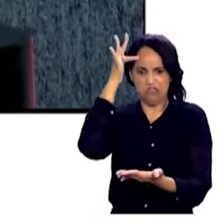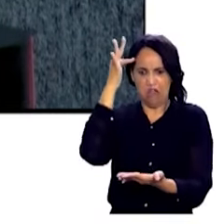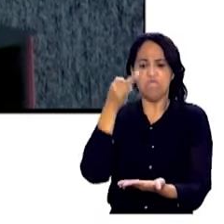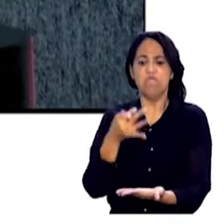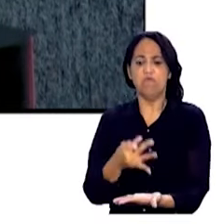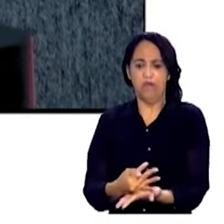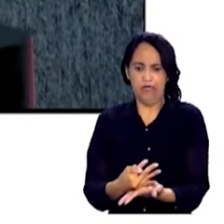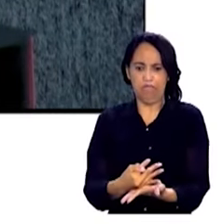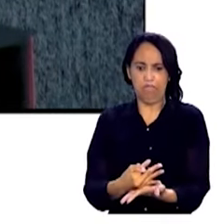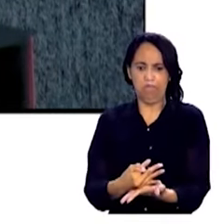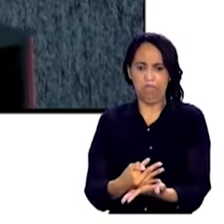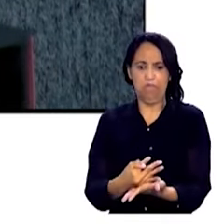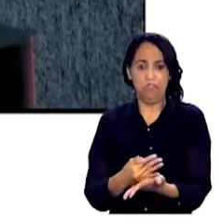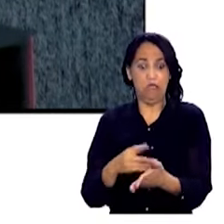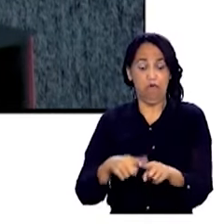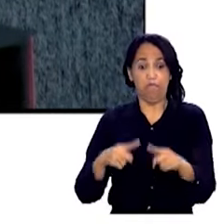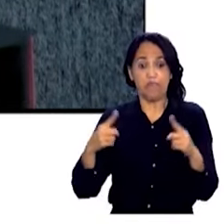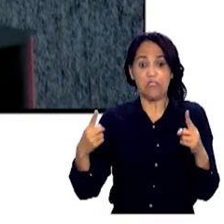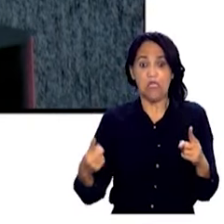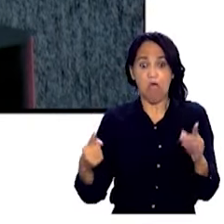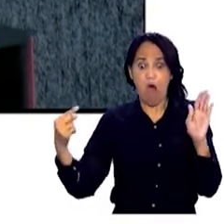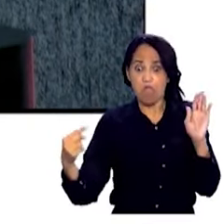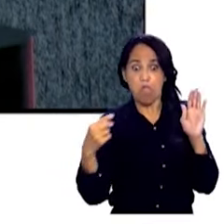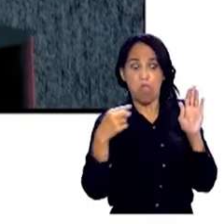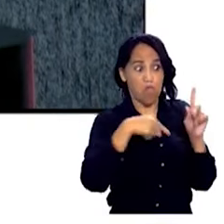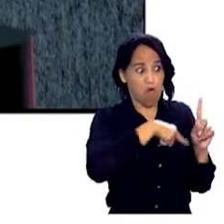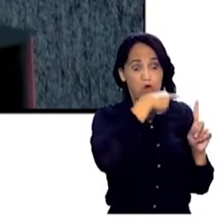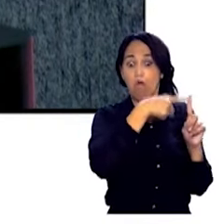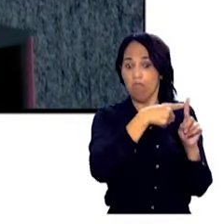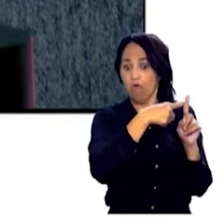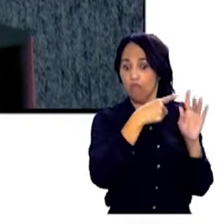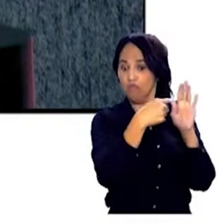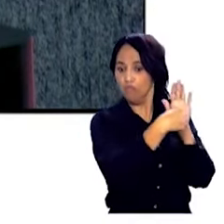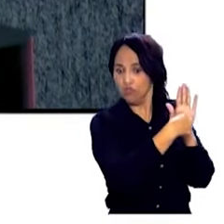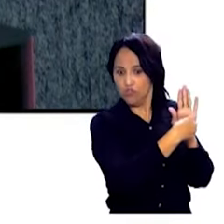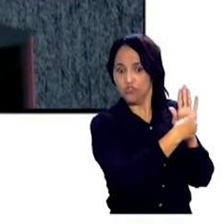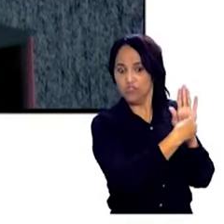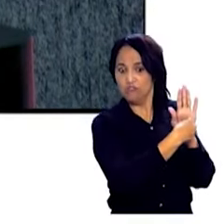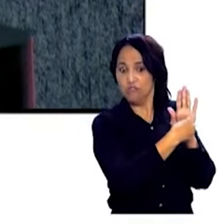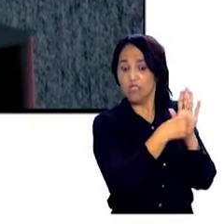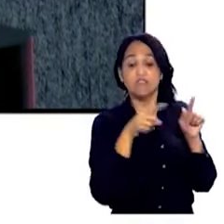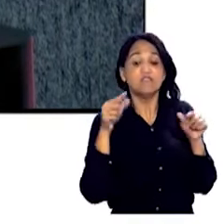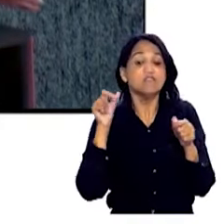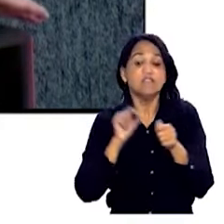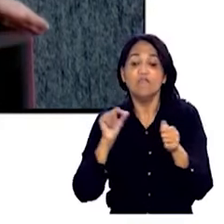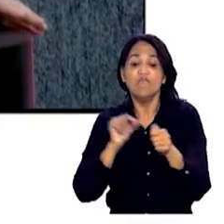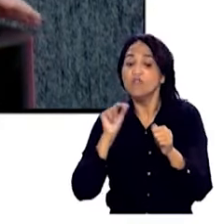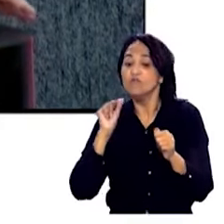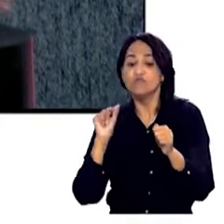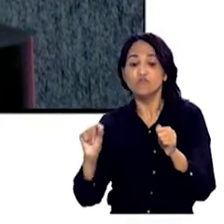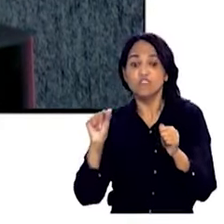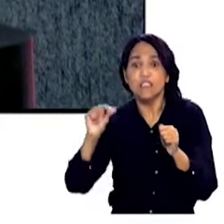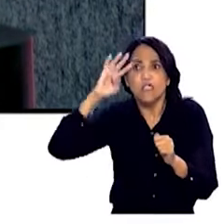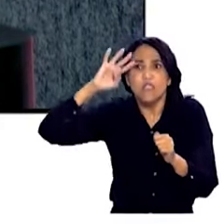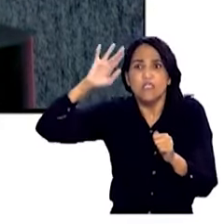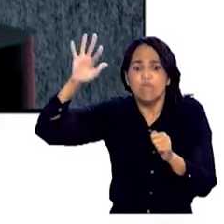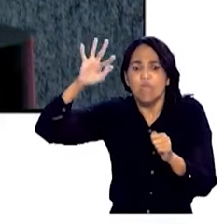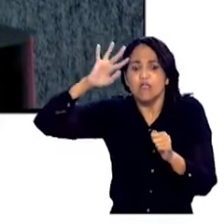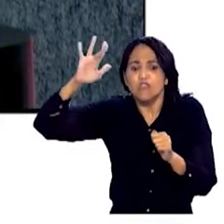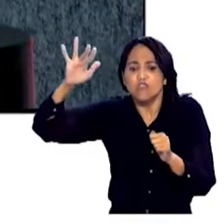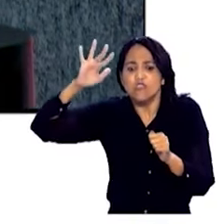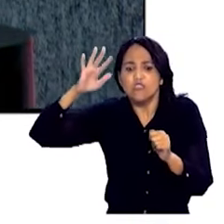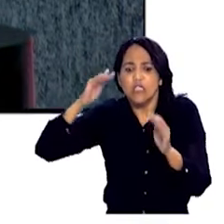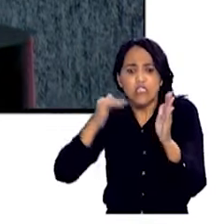otimista e é um ponto positivo que faz com que a gente chegue a imaginar né que todos os